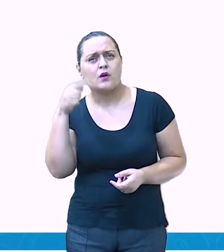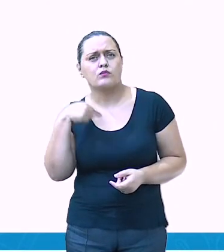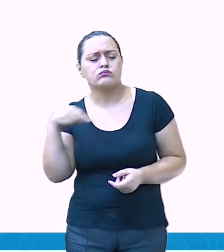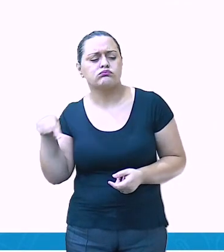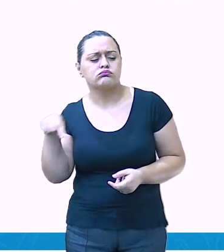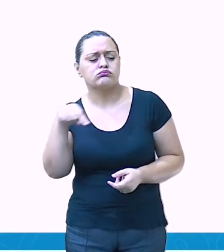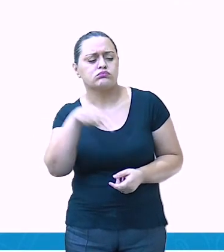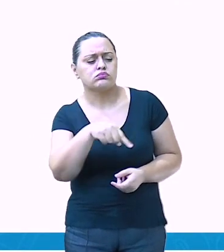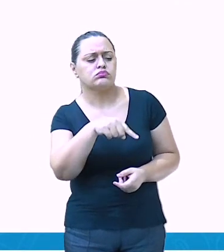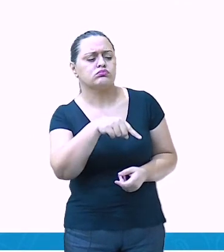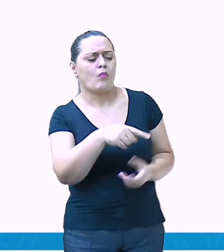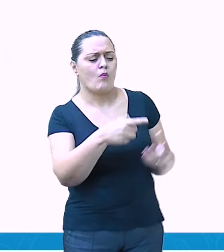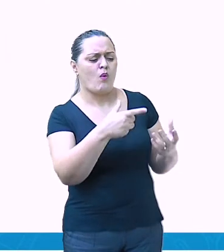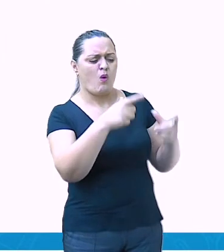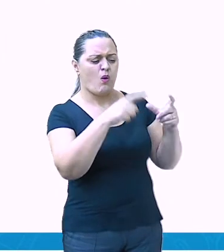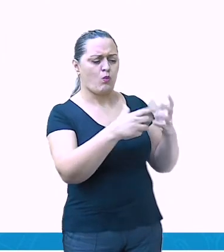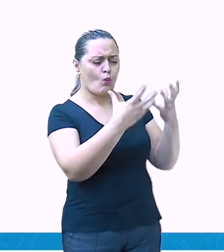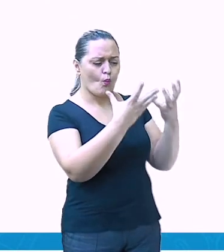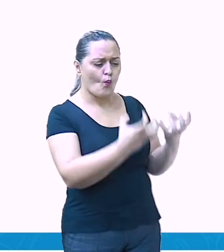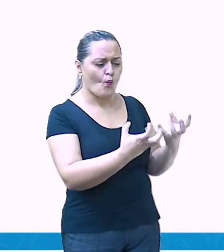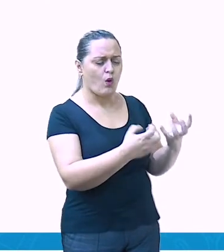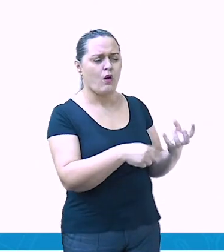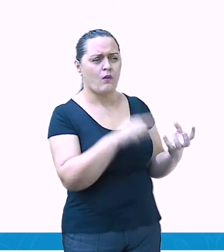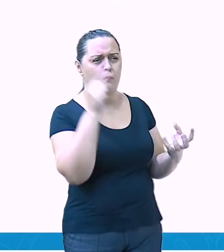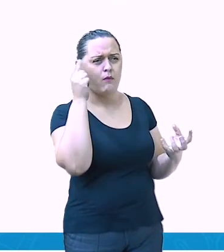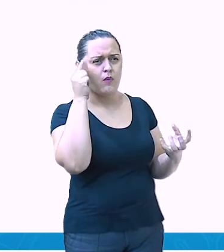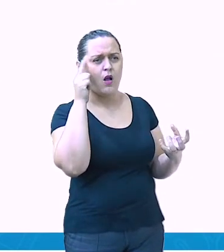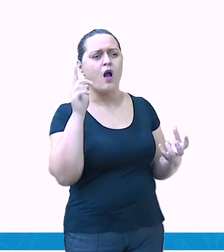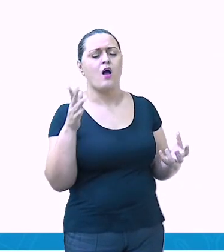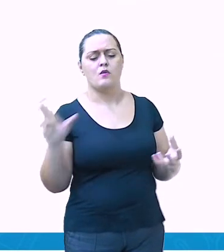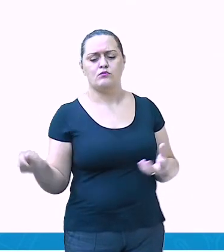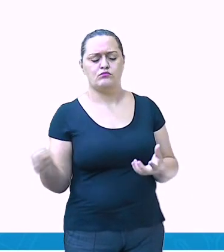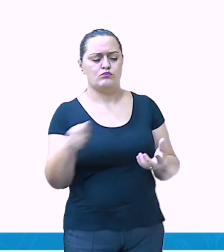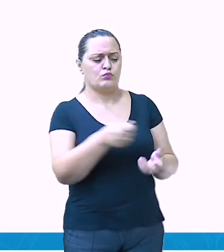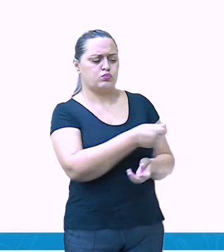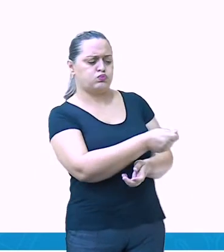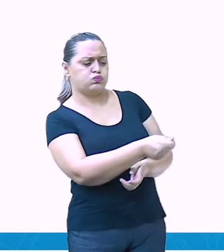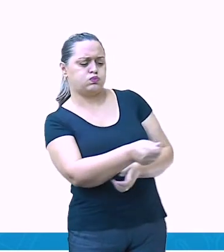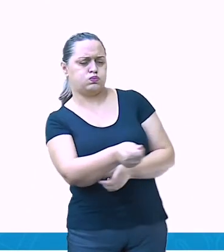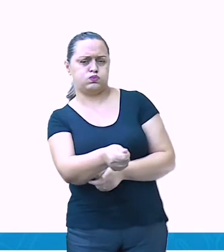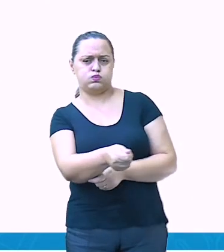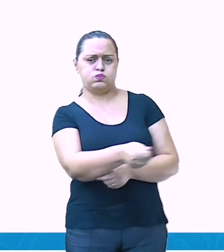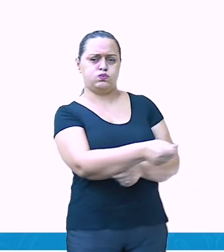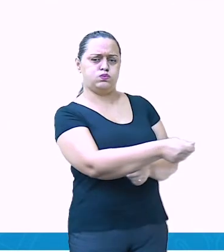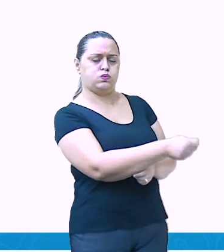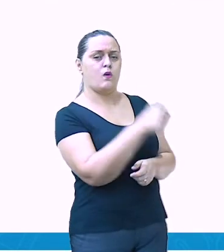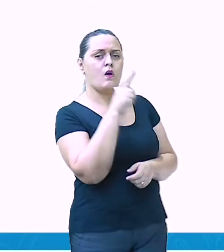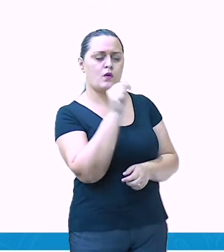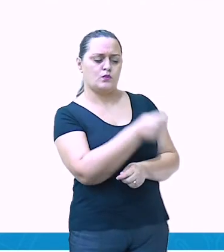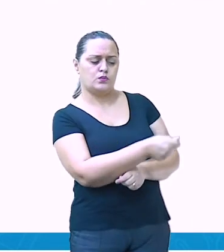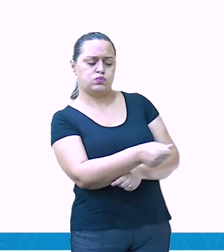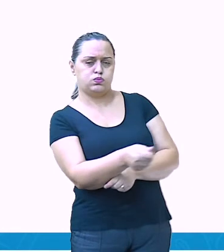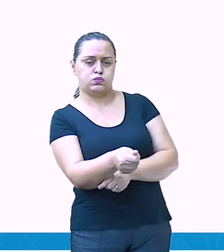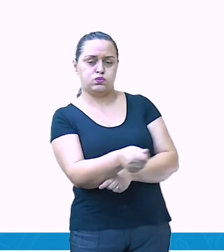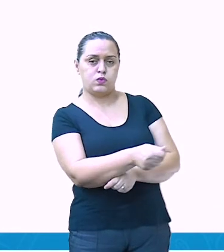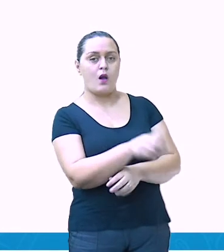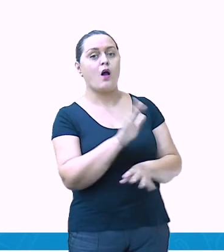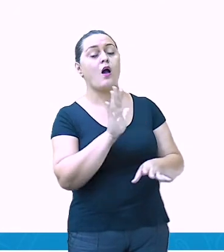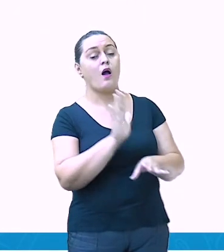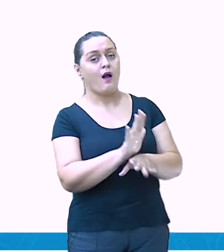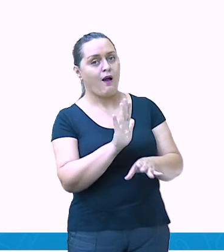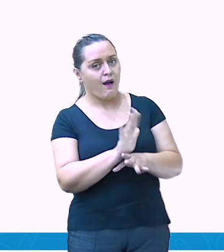agricultura feita através da irrigação. Então, a gente já tem